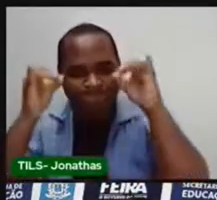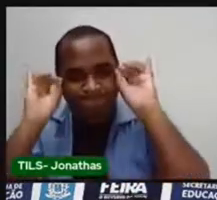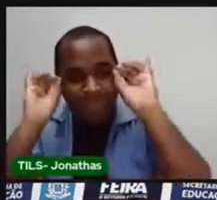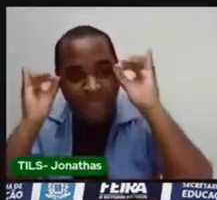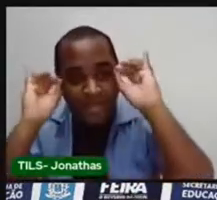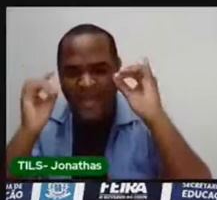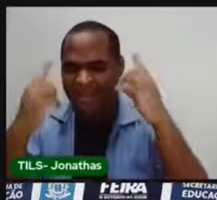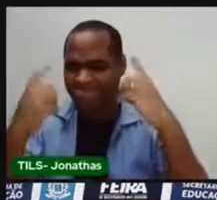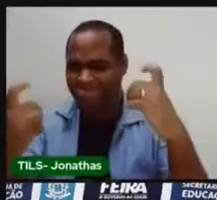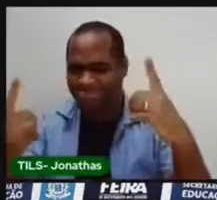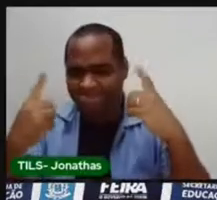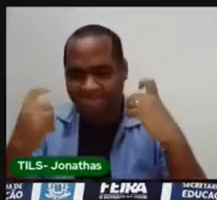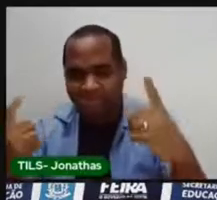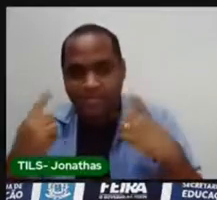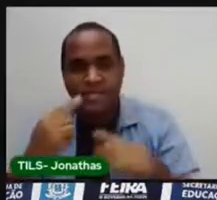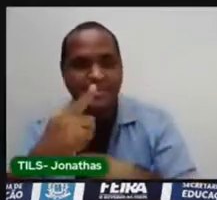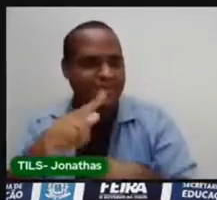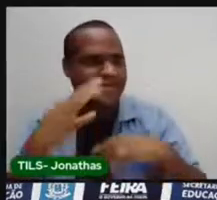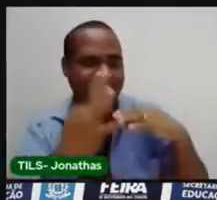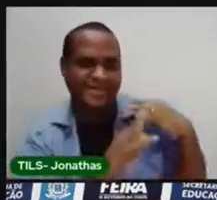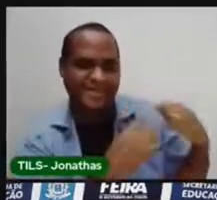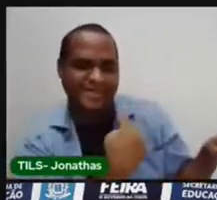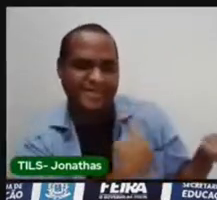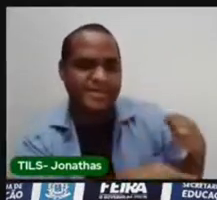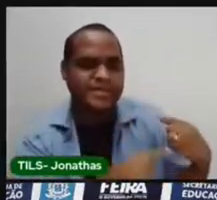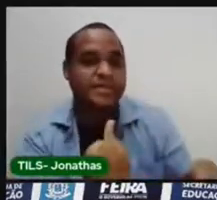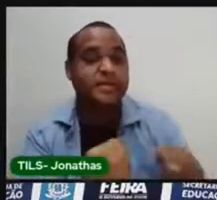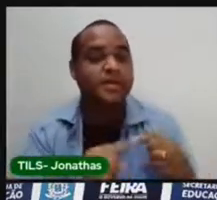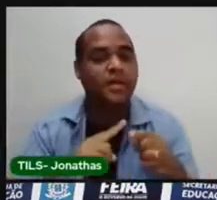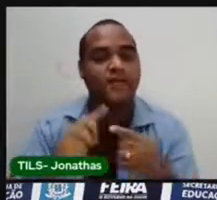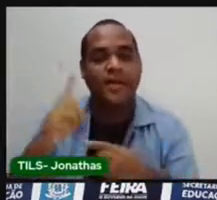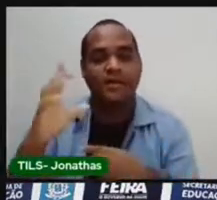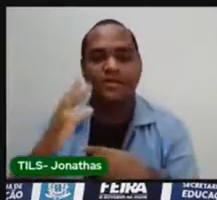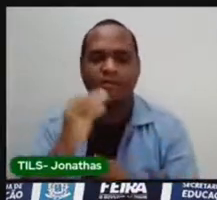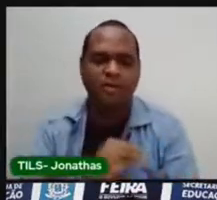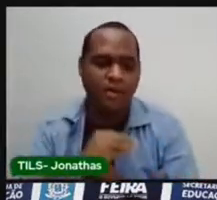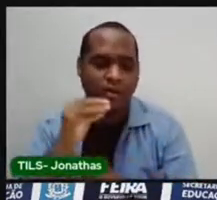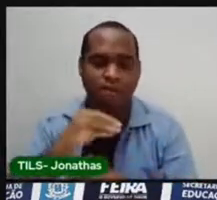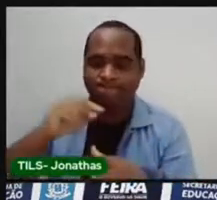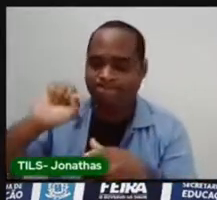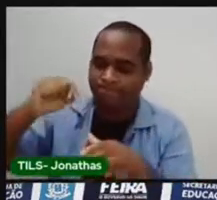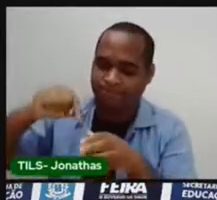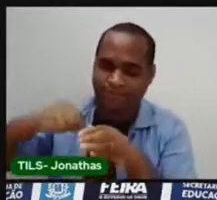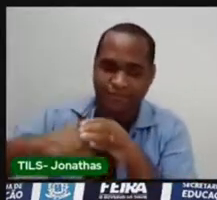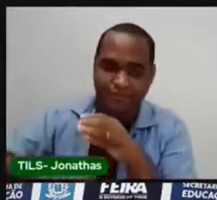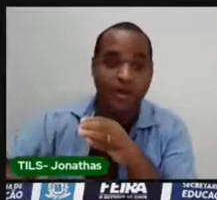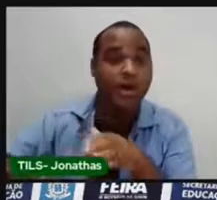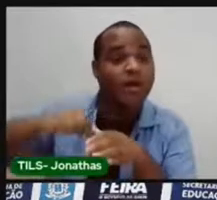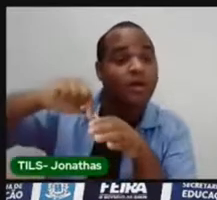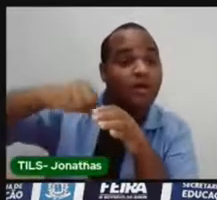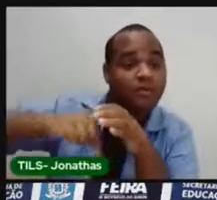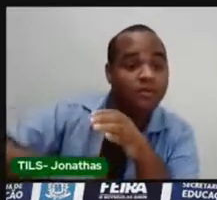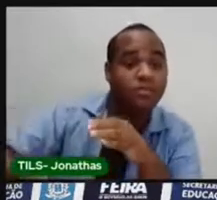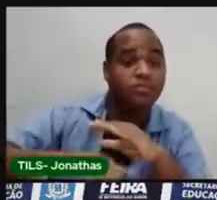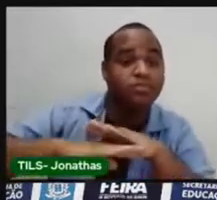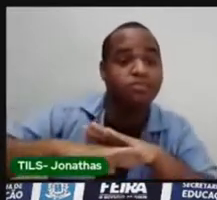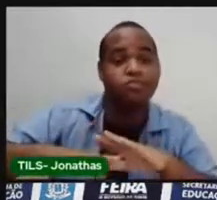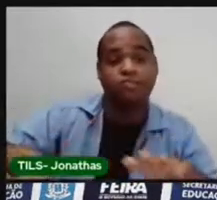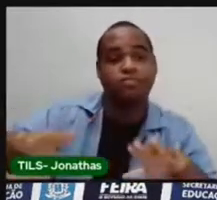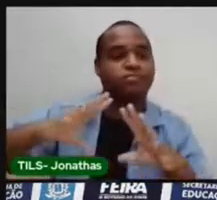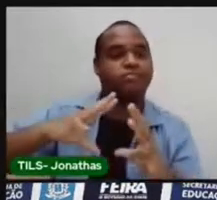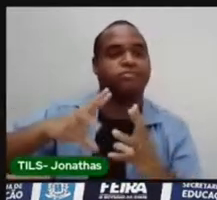touro. O touro é valente, machuca a gente. A gente é fraco, cai no buraco. O buraco é